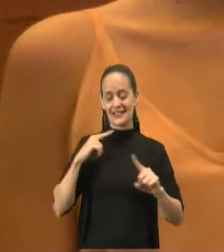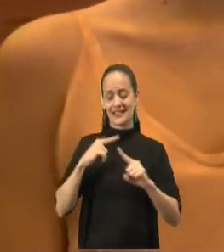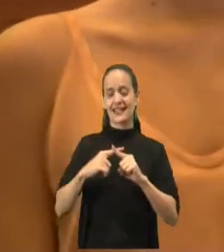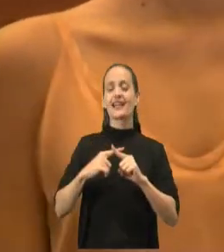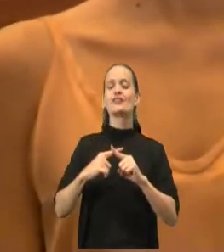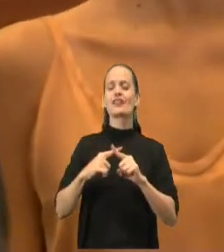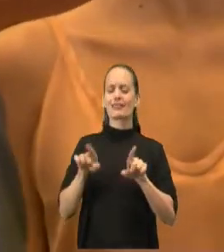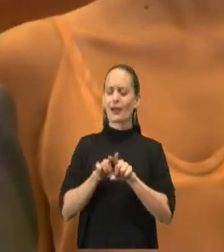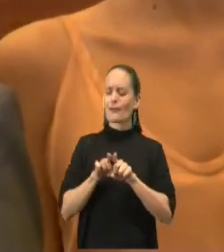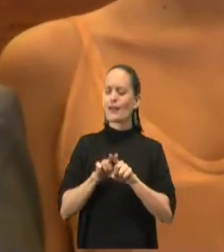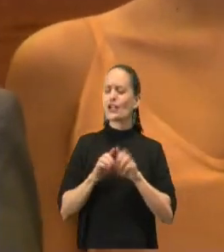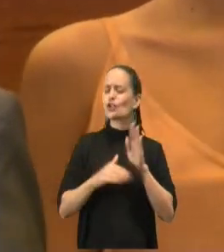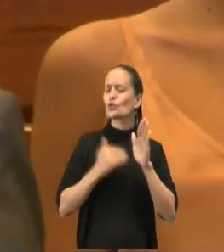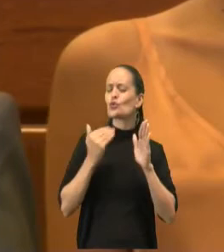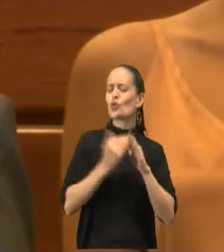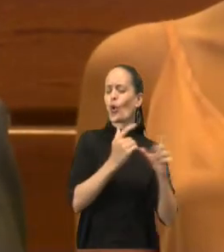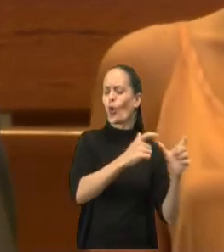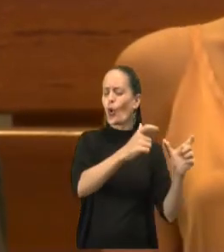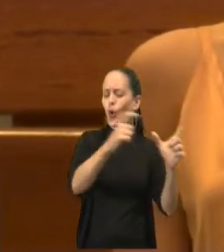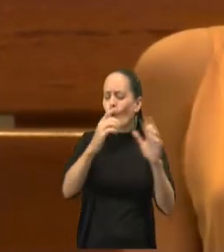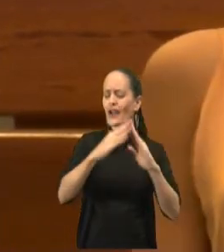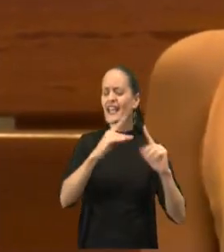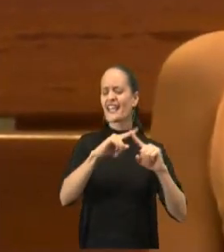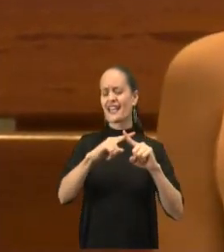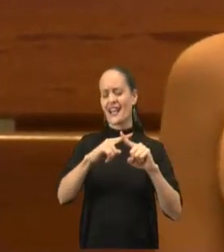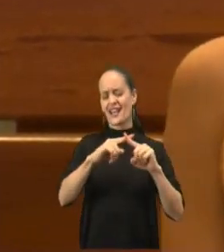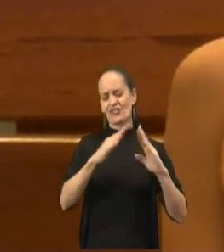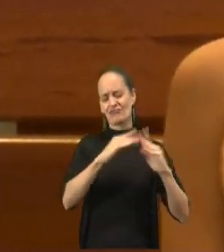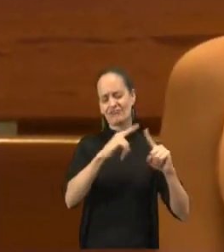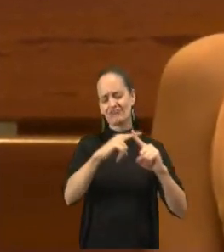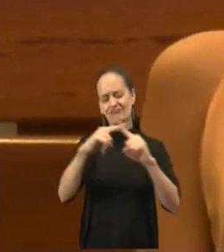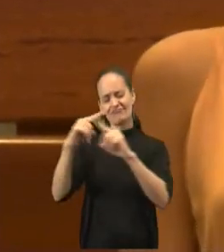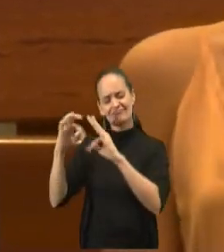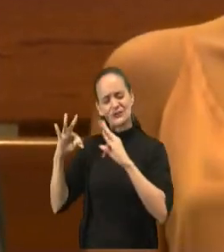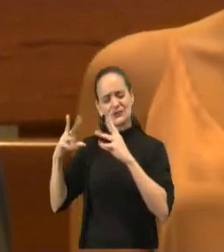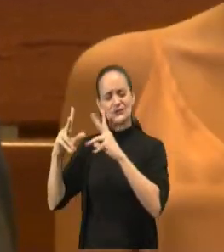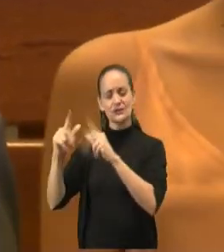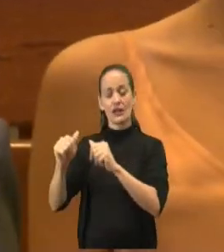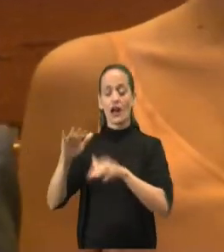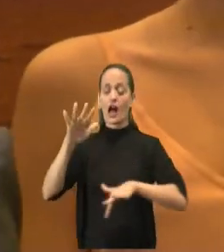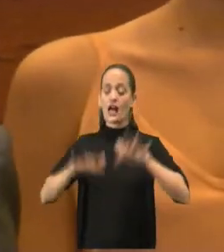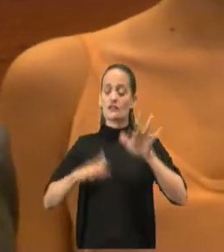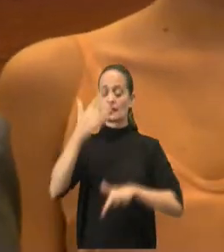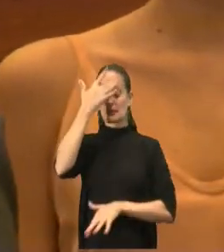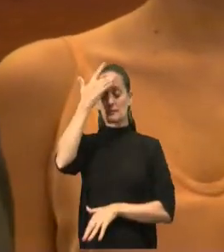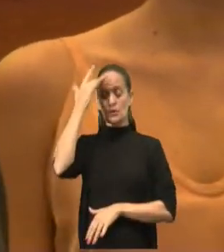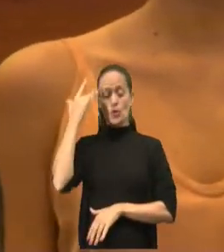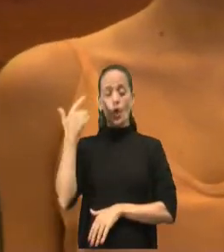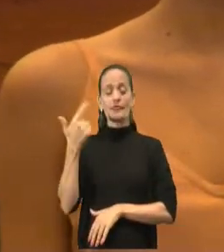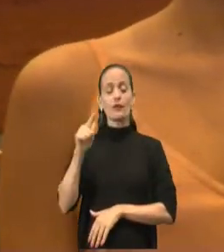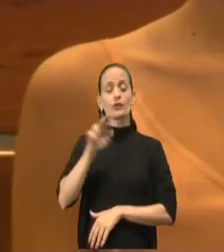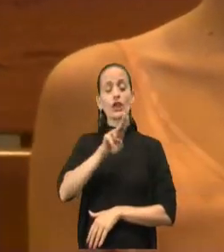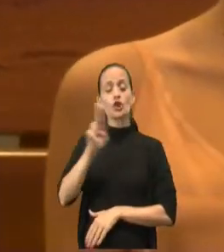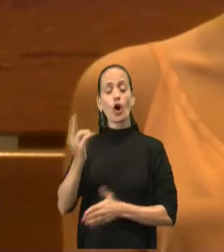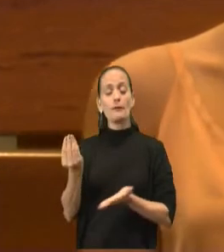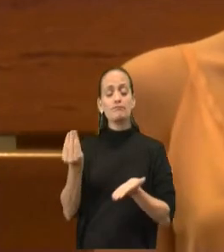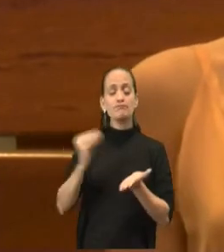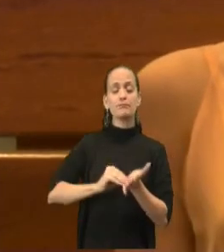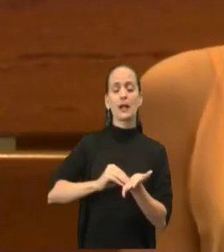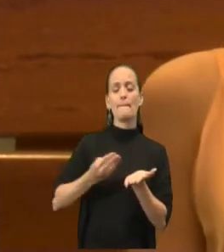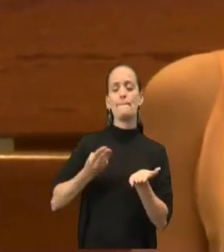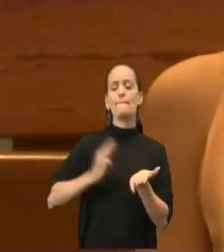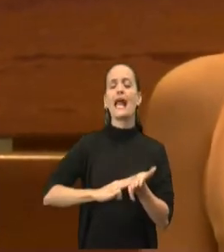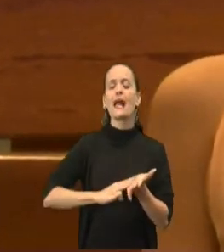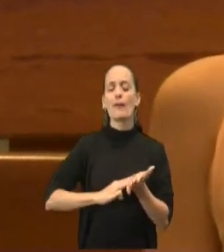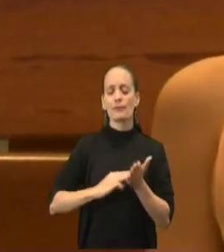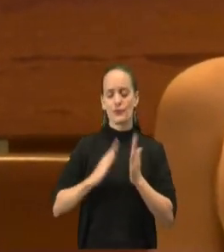igrejas espalhadas em todo canto desta terra, obrigado por aqueles que talvez não tenham o seu nome numa igreja rolado como